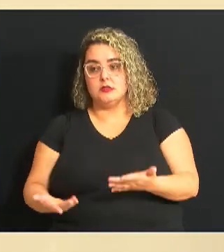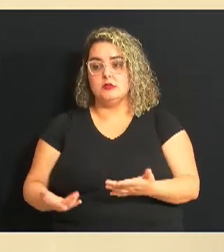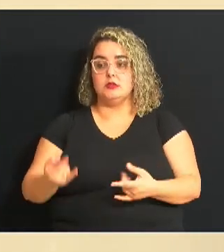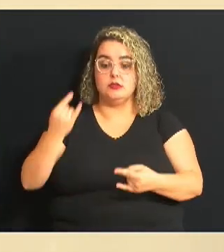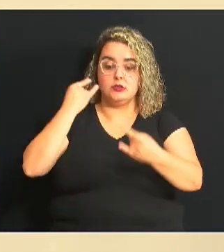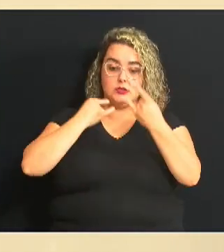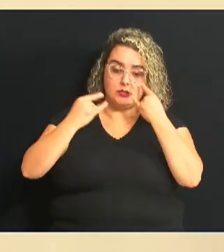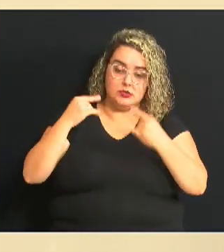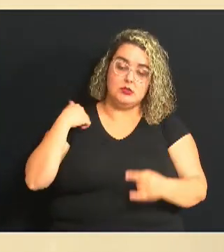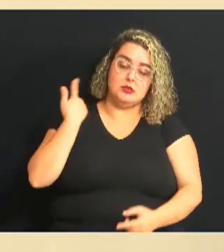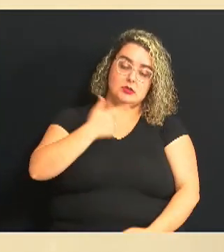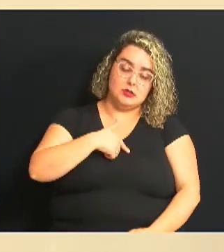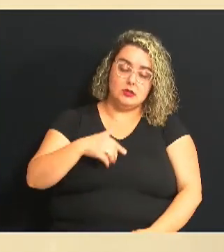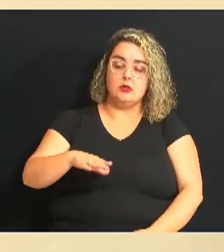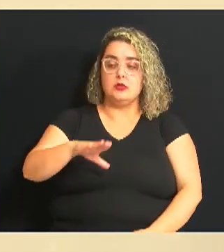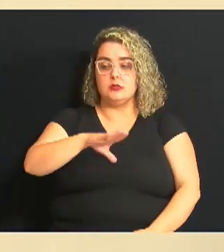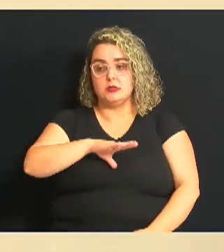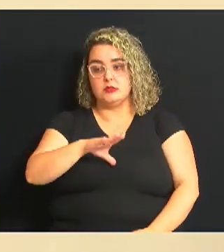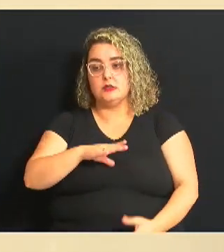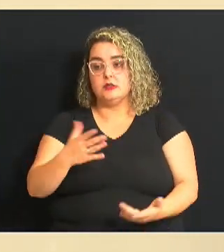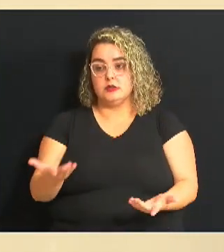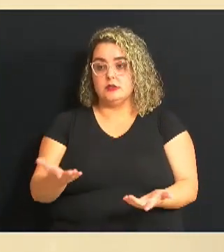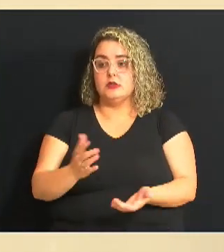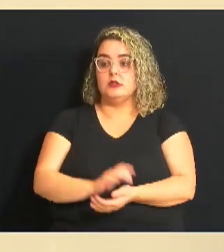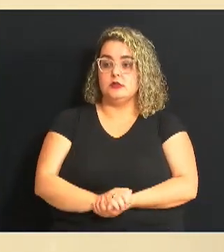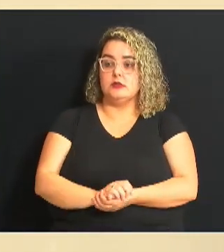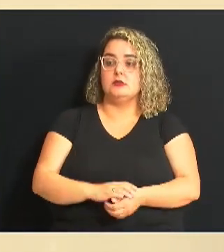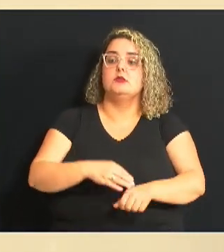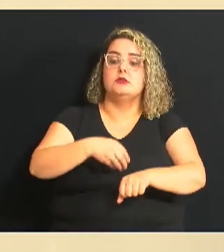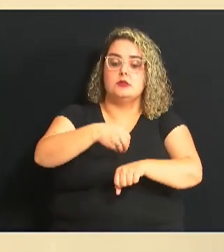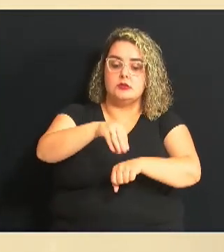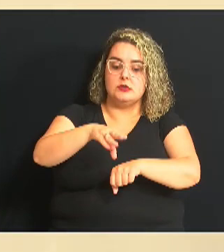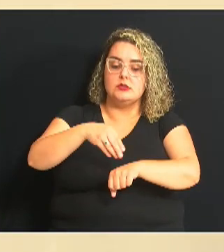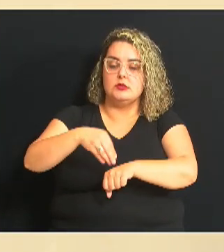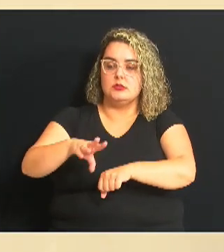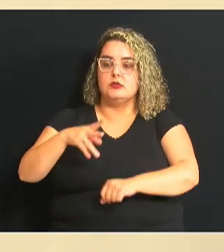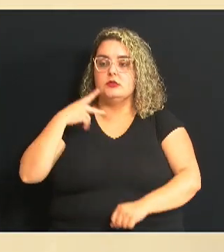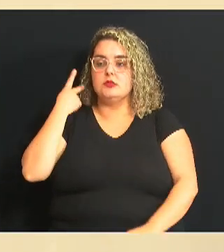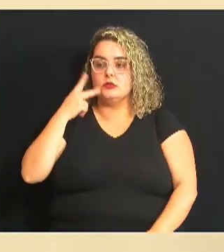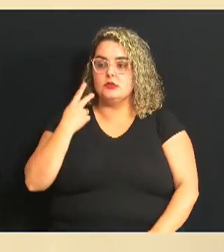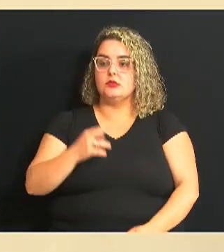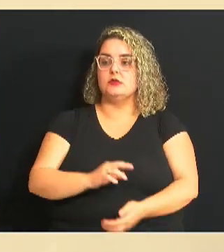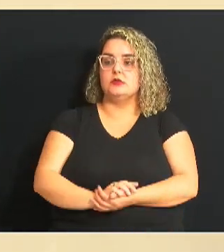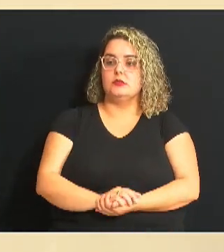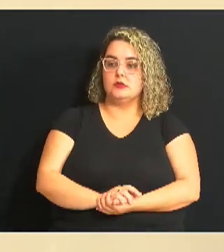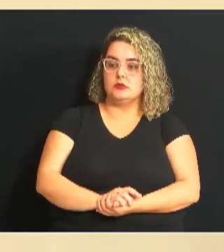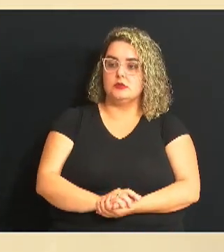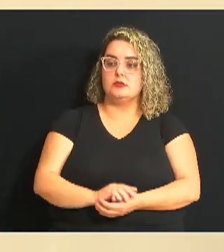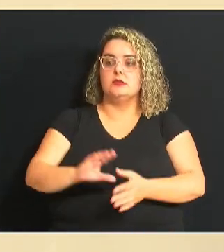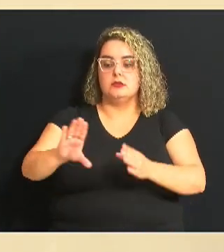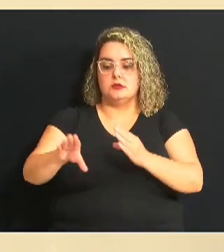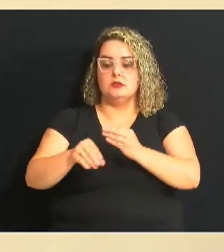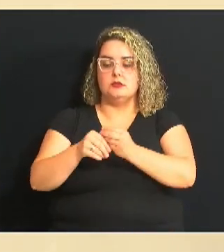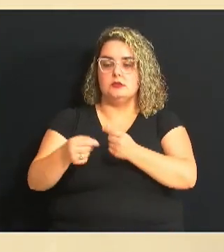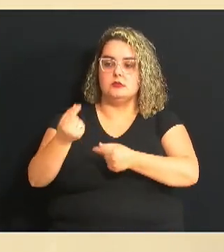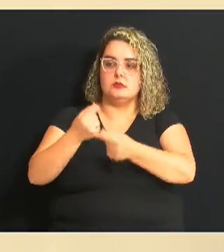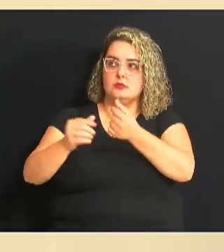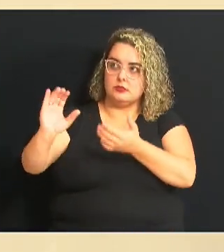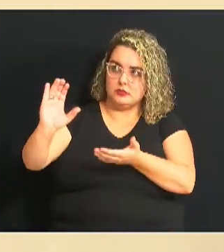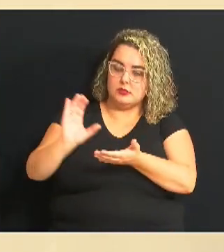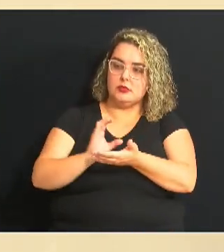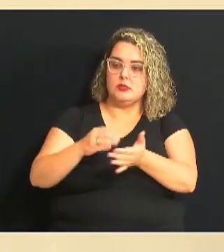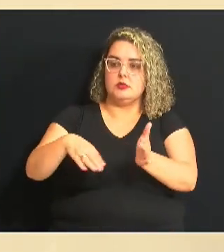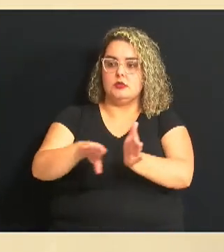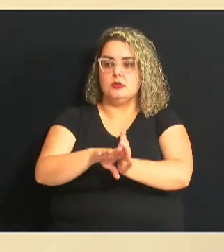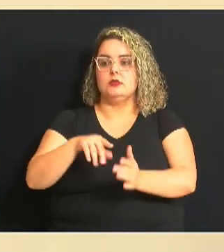nossa cidade, de indicações de alguns vereadores. Então, são emendas parlamentares que chegam até nós